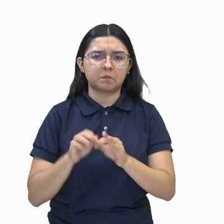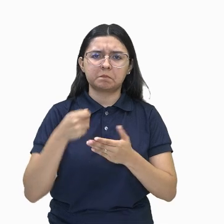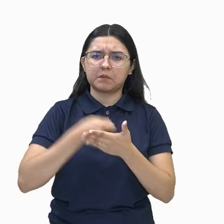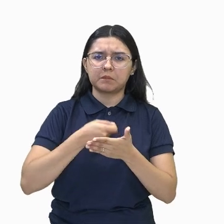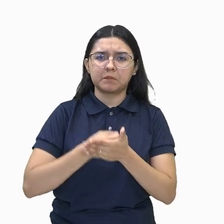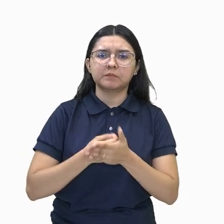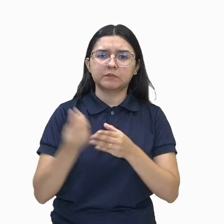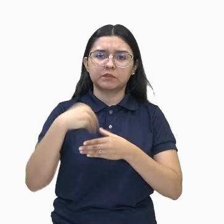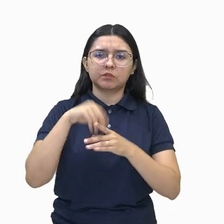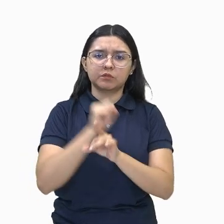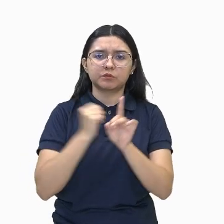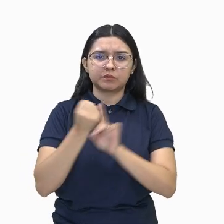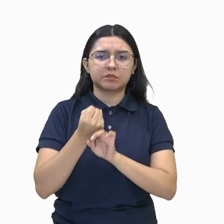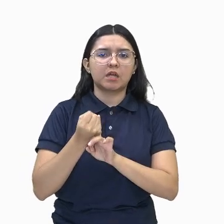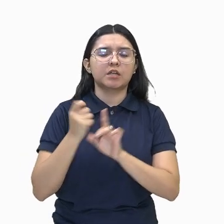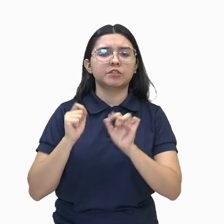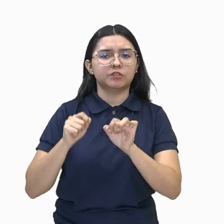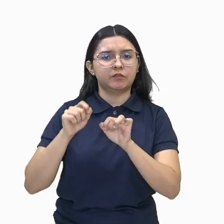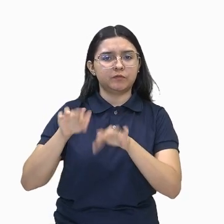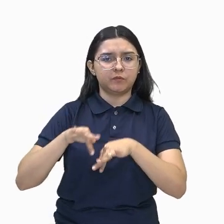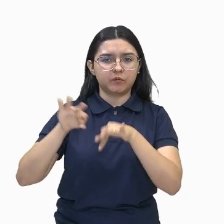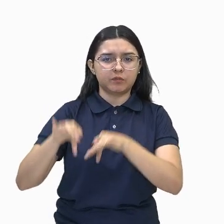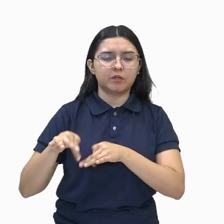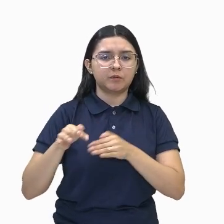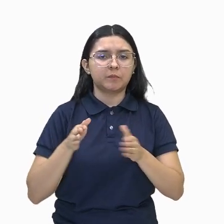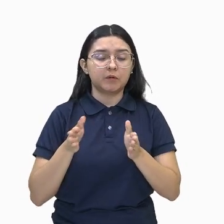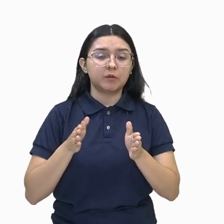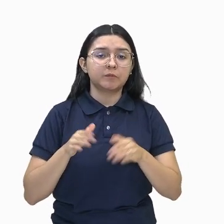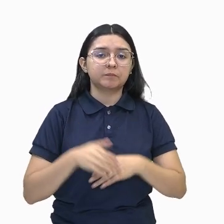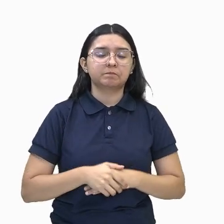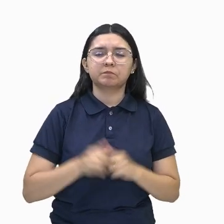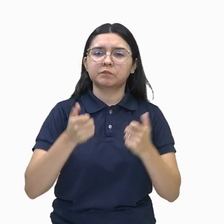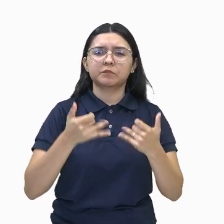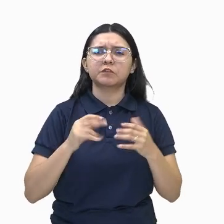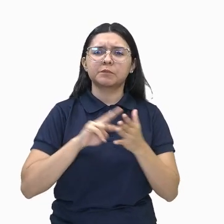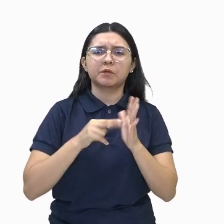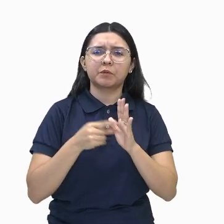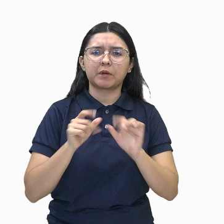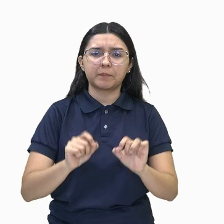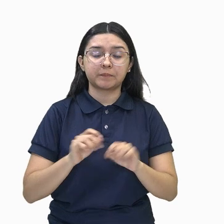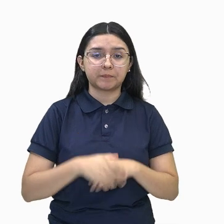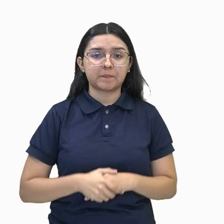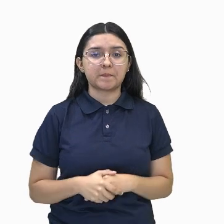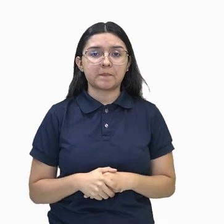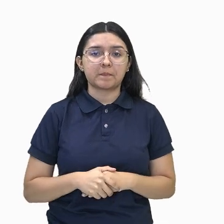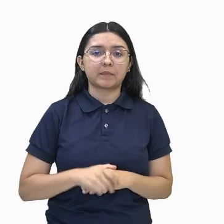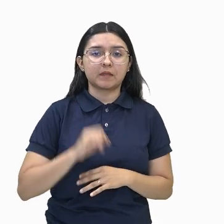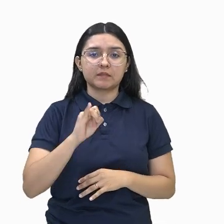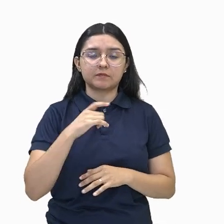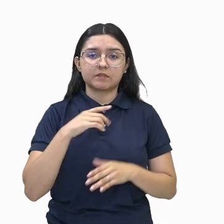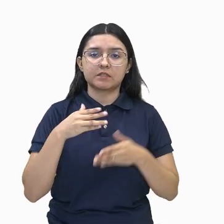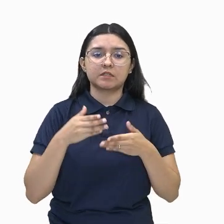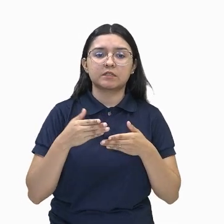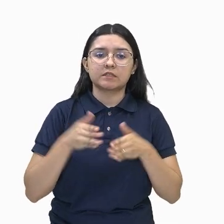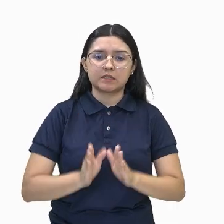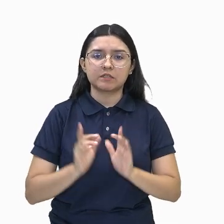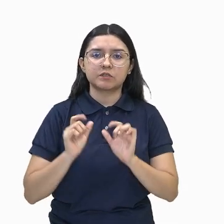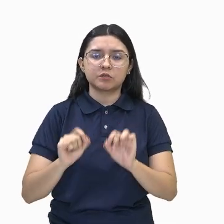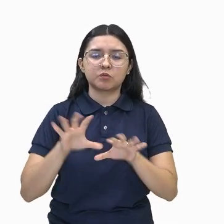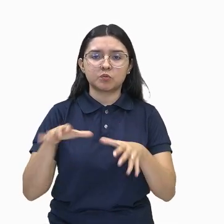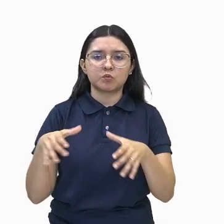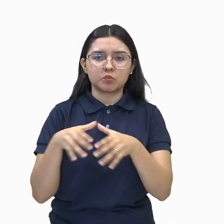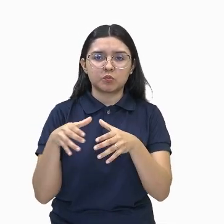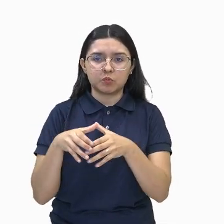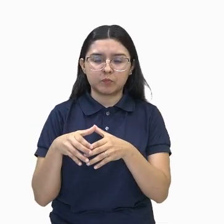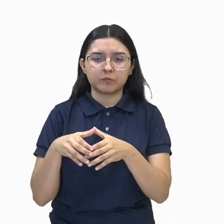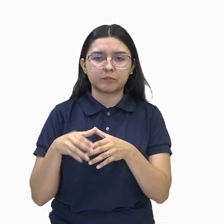na sociedade feudal daquela época. O que o senhor quer dizer com isso, professor? Se você nascia em uma classe